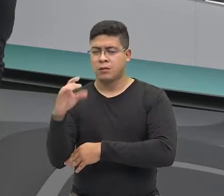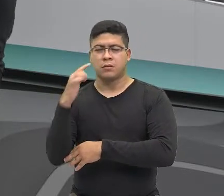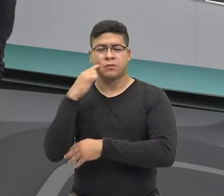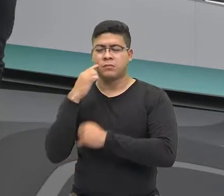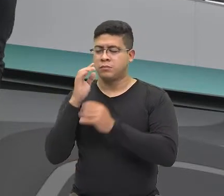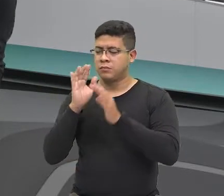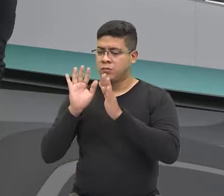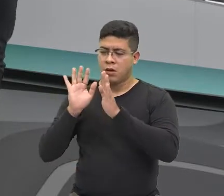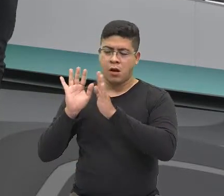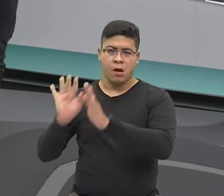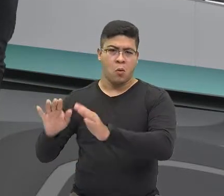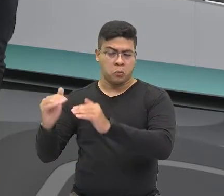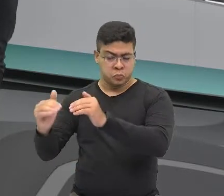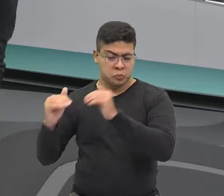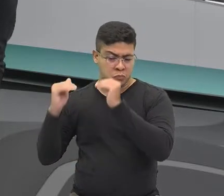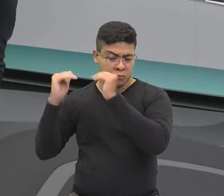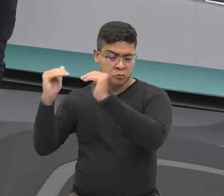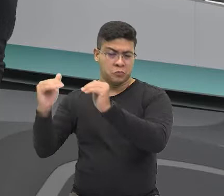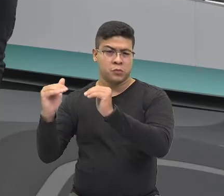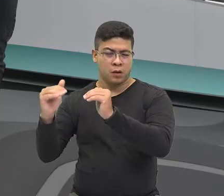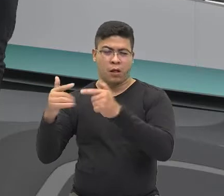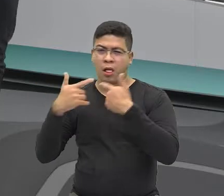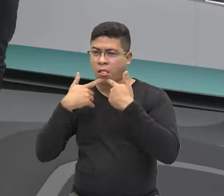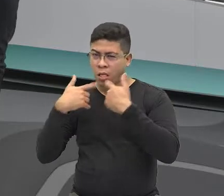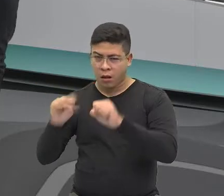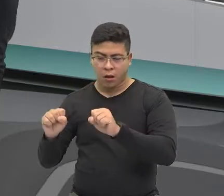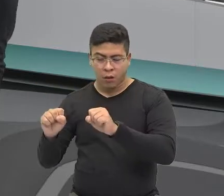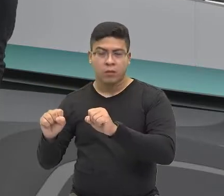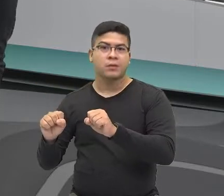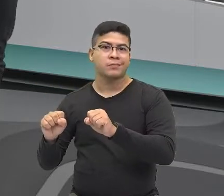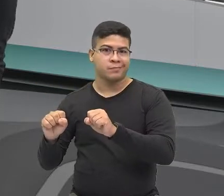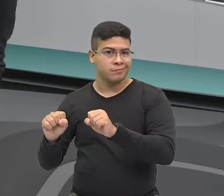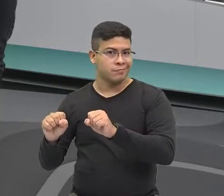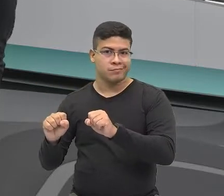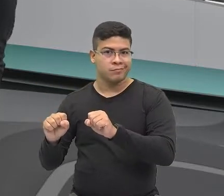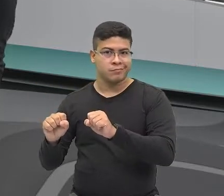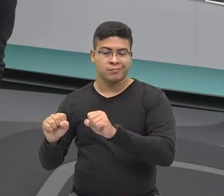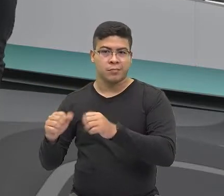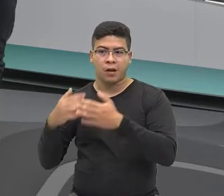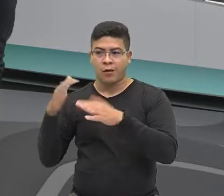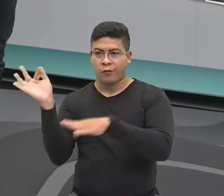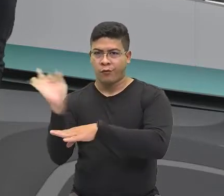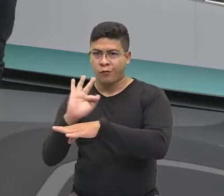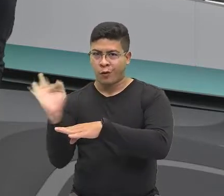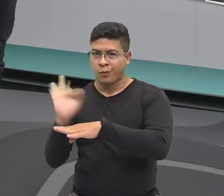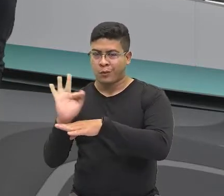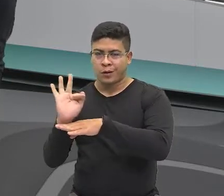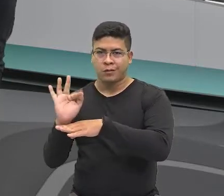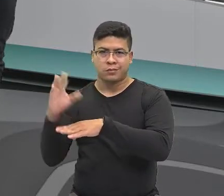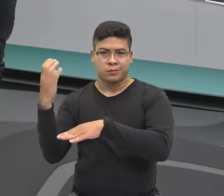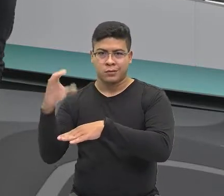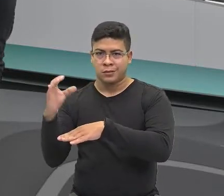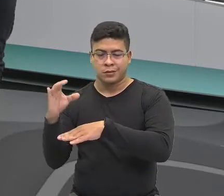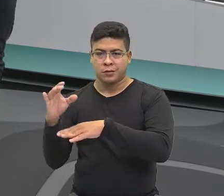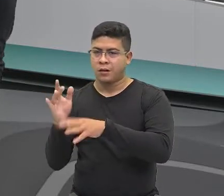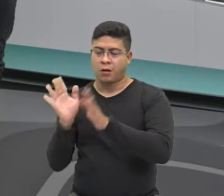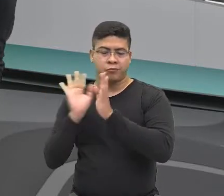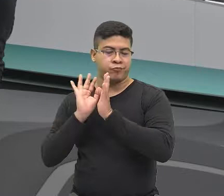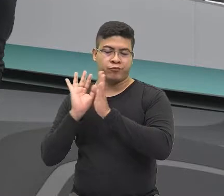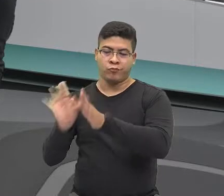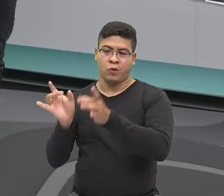mais elitista, utilizando ali uma linguagem mais direta, mais objetiva. Eles também utilizaram